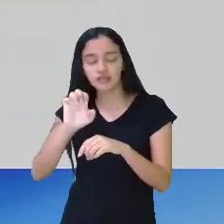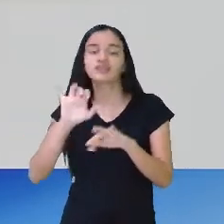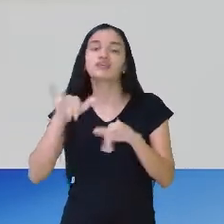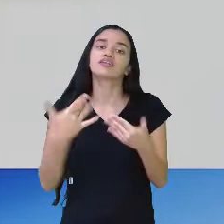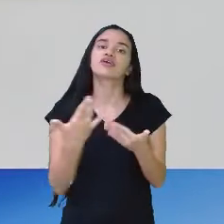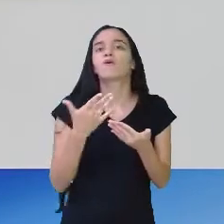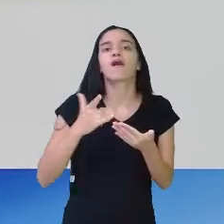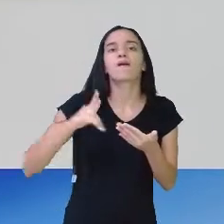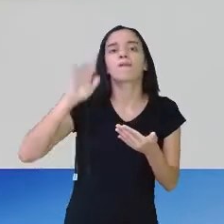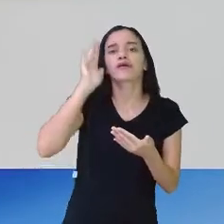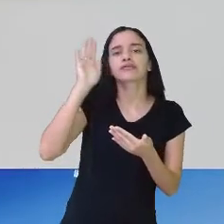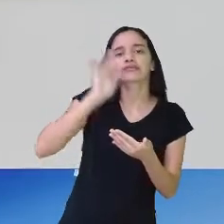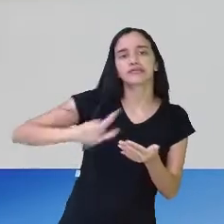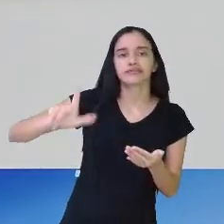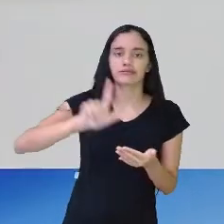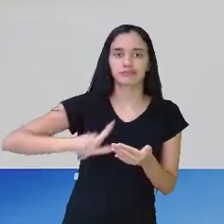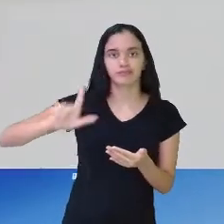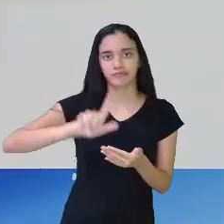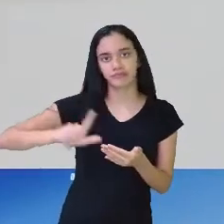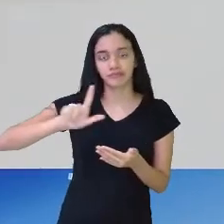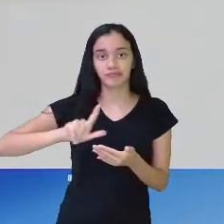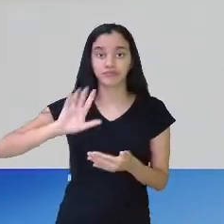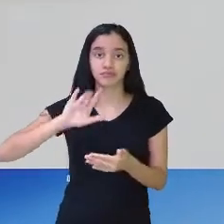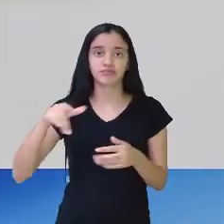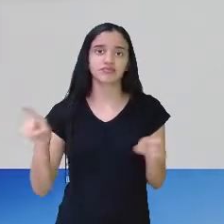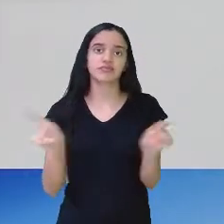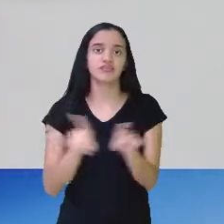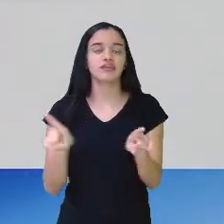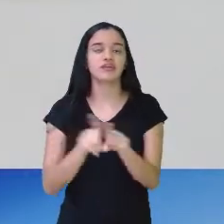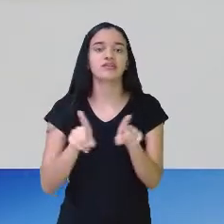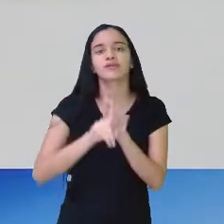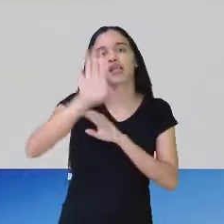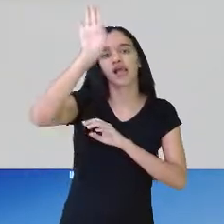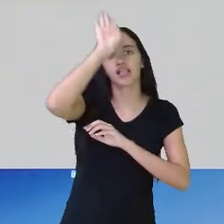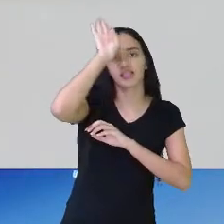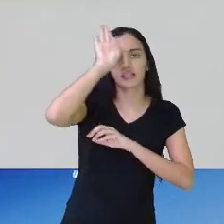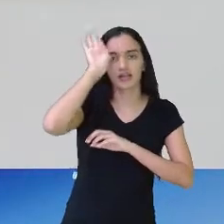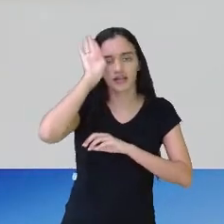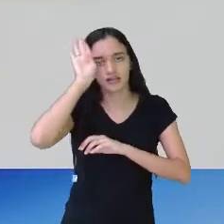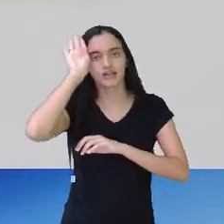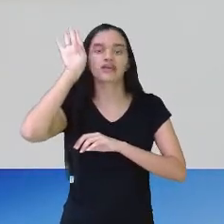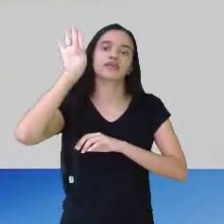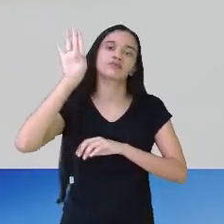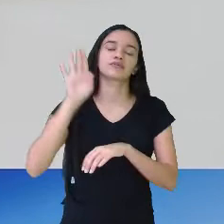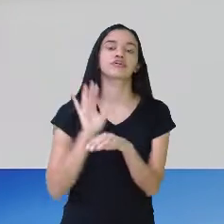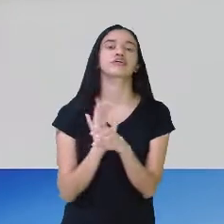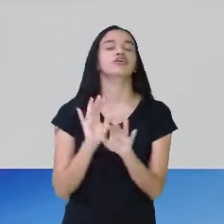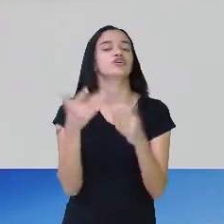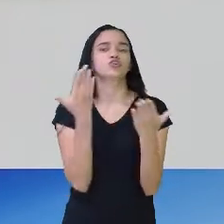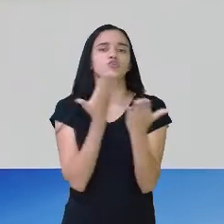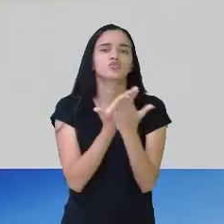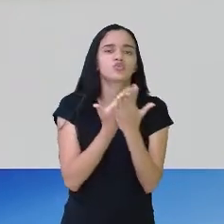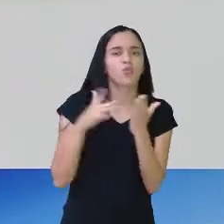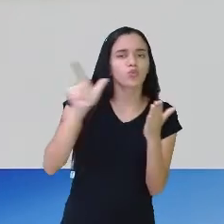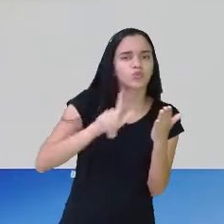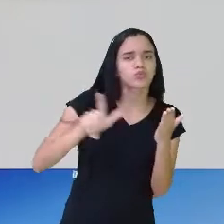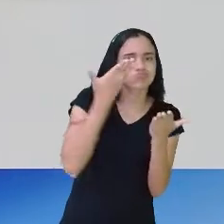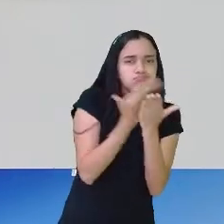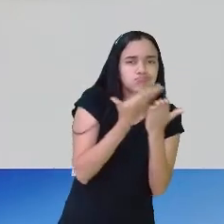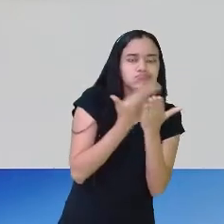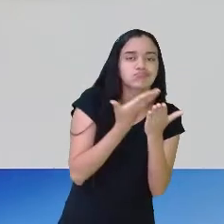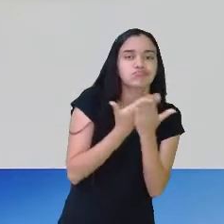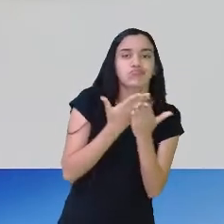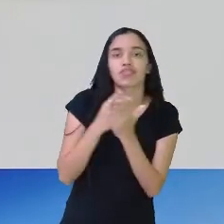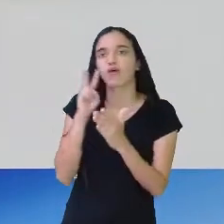teoria literária, né, a parte mais acadêmica dos estudos literários ainda não reconheça